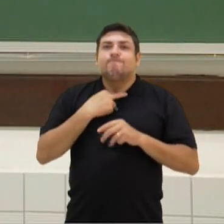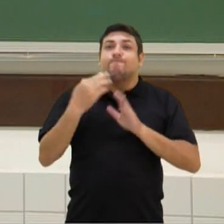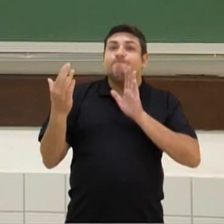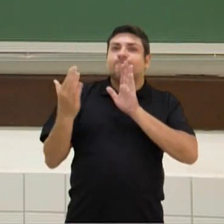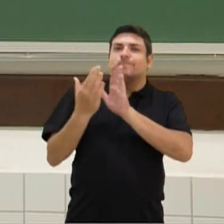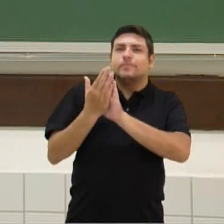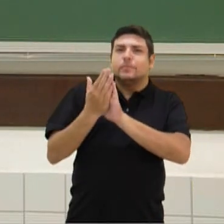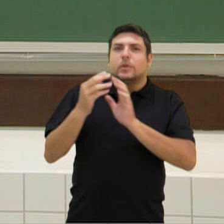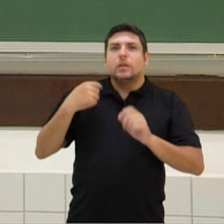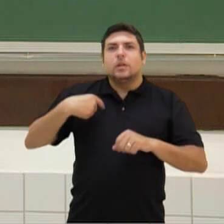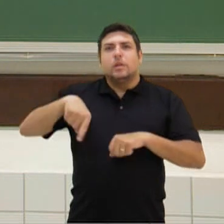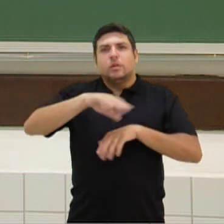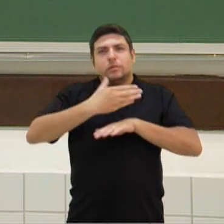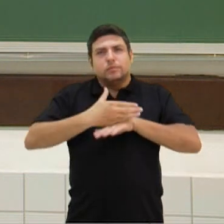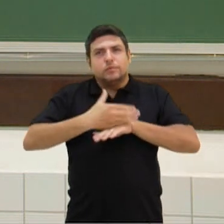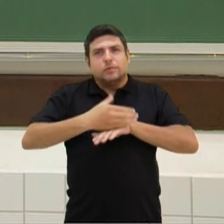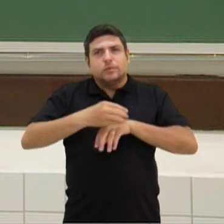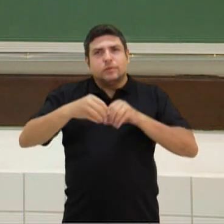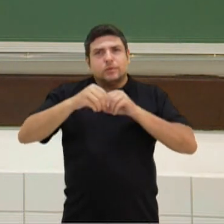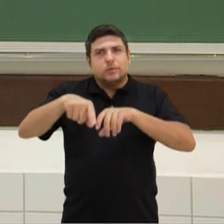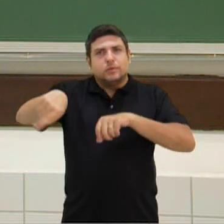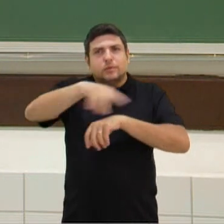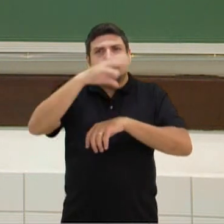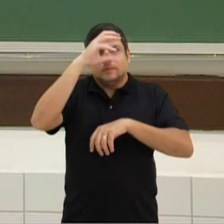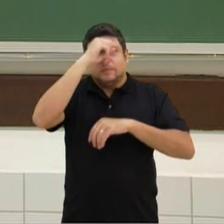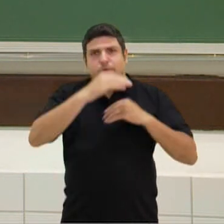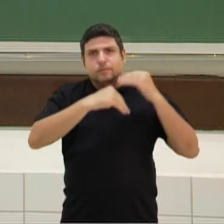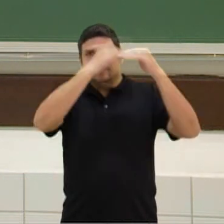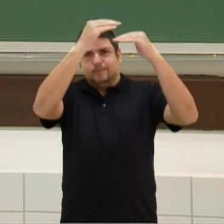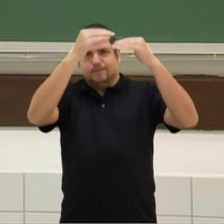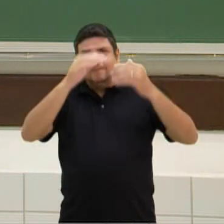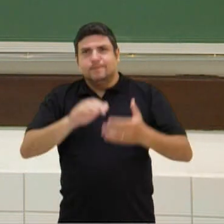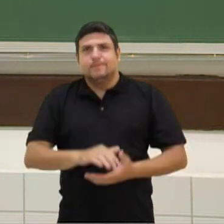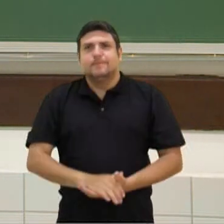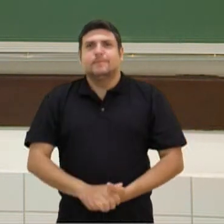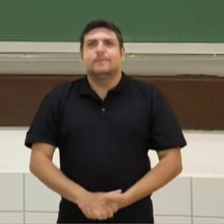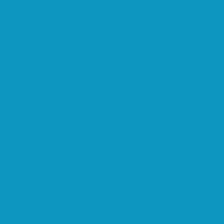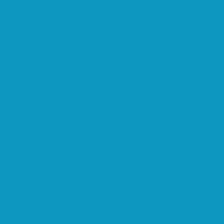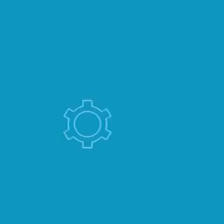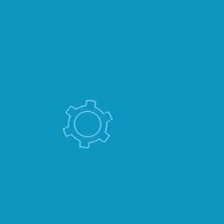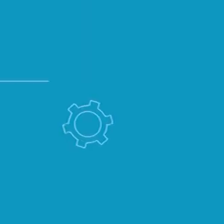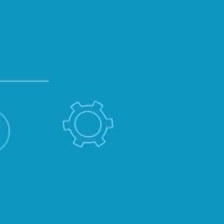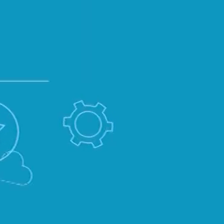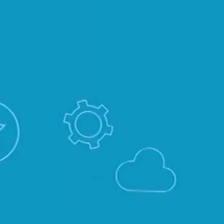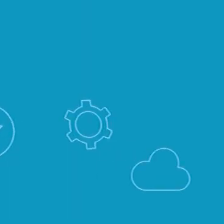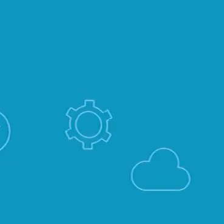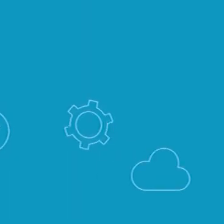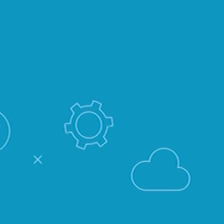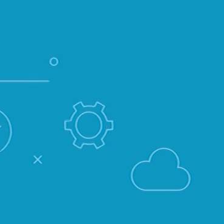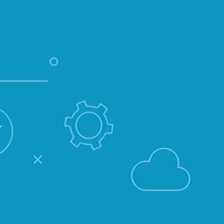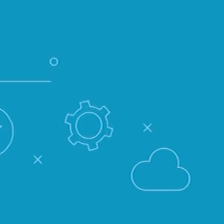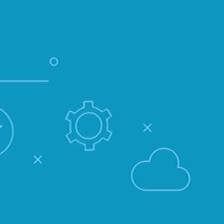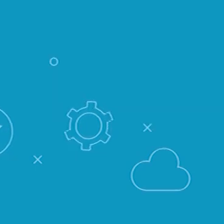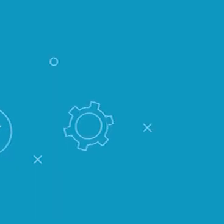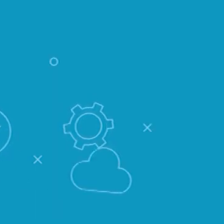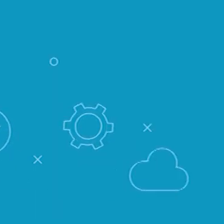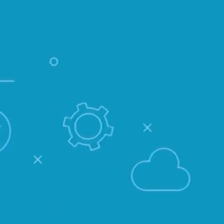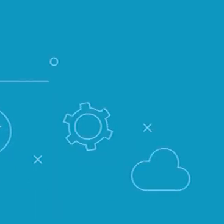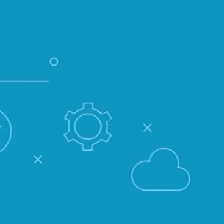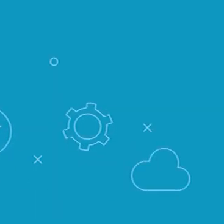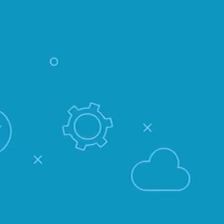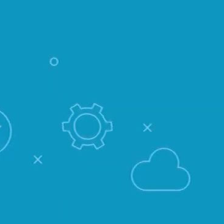a sua aprendizagem. Até o próximo trimestre.